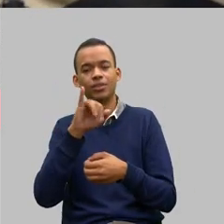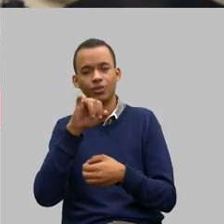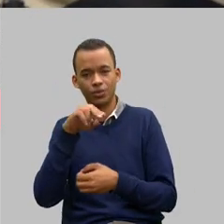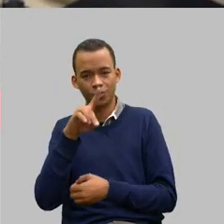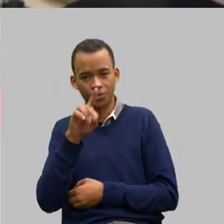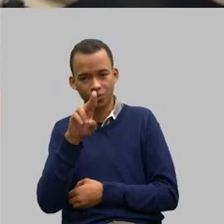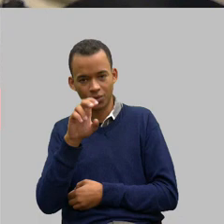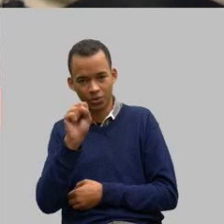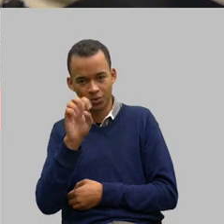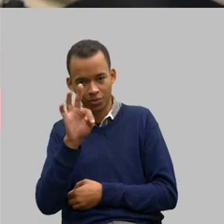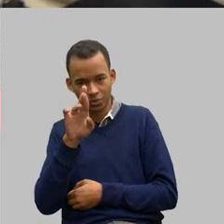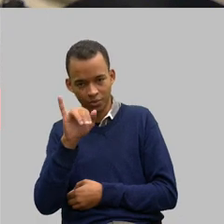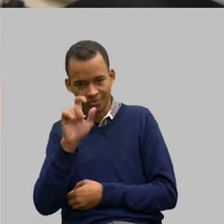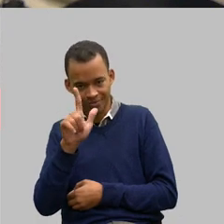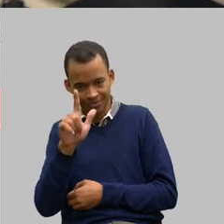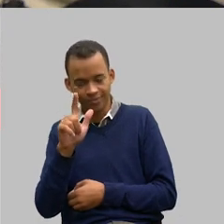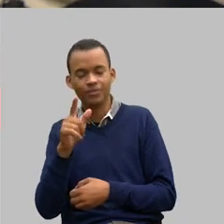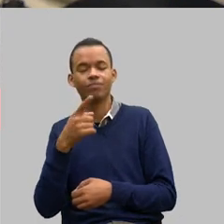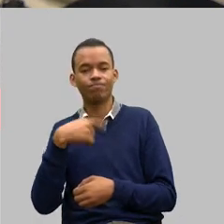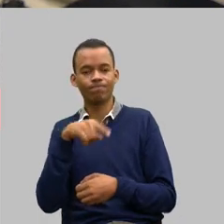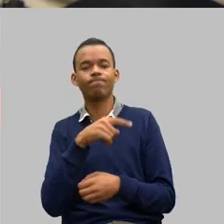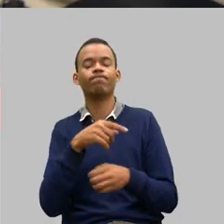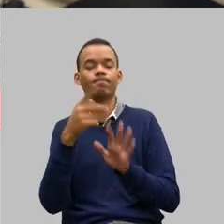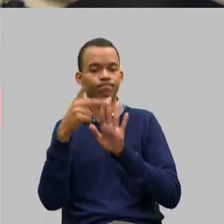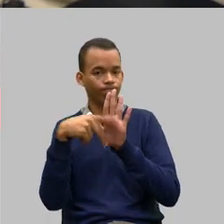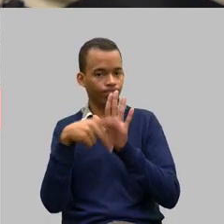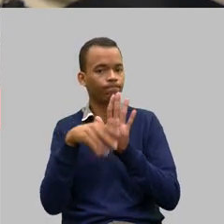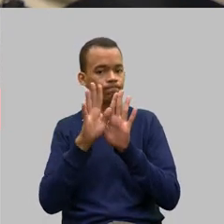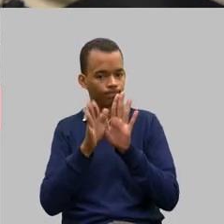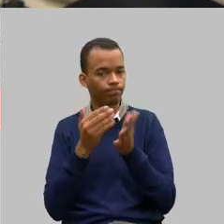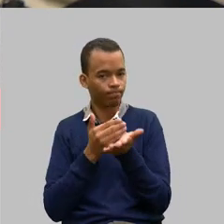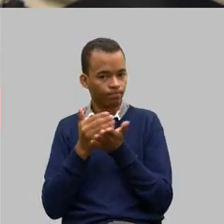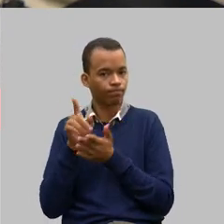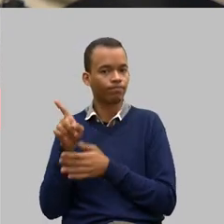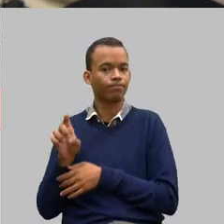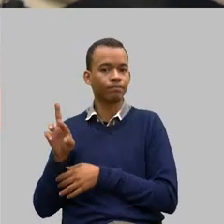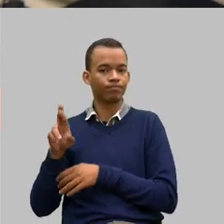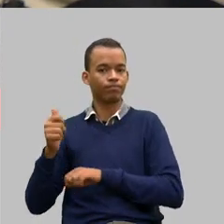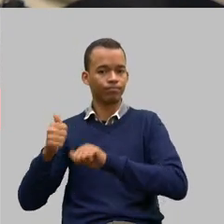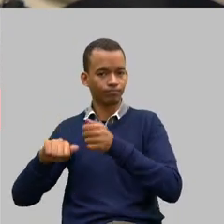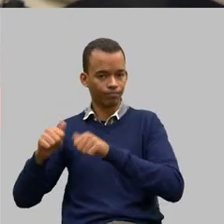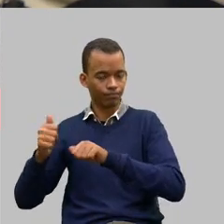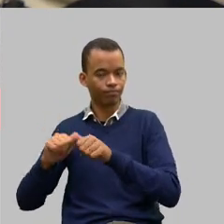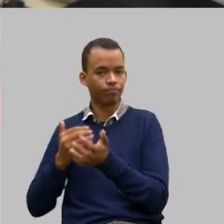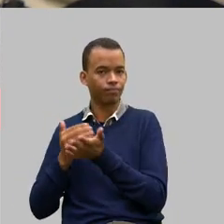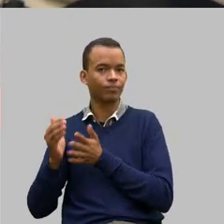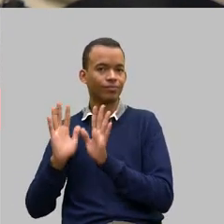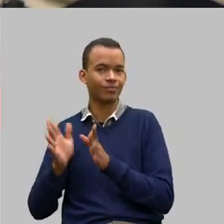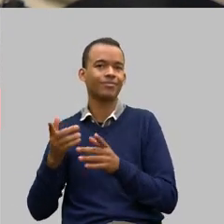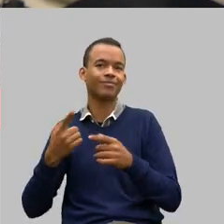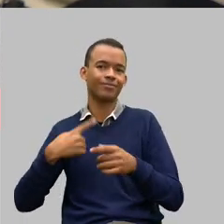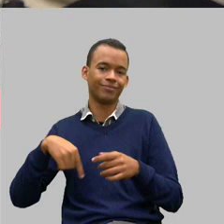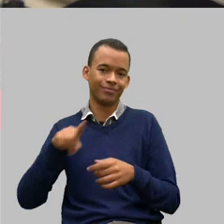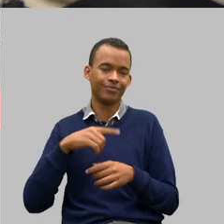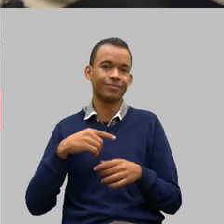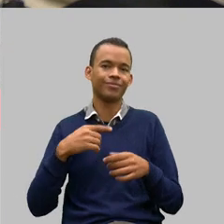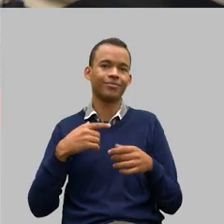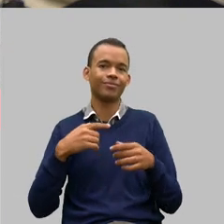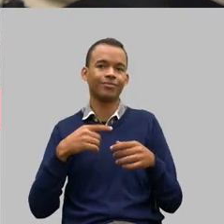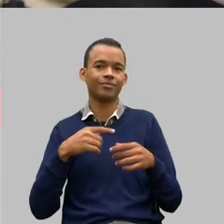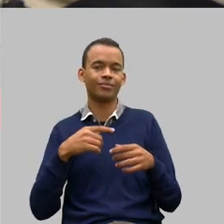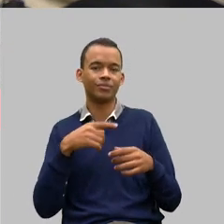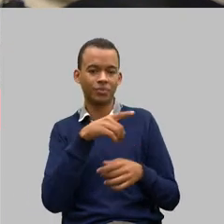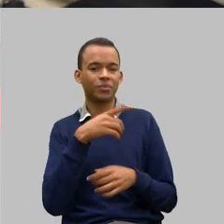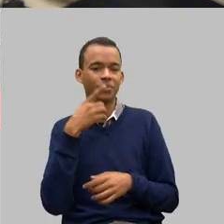ele também já tá tramitando sobre análise do Dr para que a gente possa avançar e eu falo que nada melhor do que ir em loco né e esse é um é um o governador